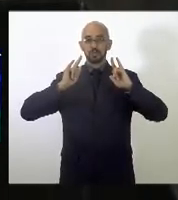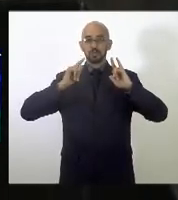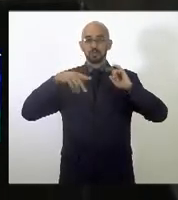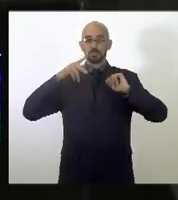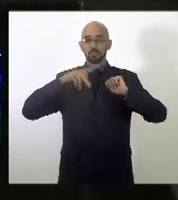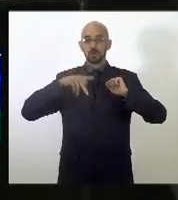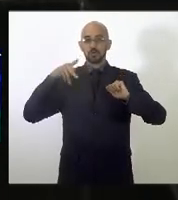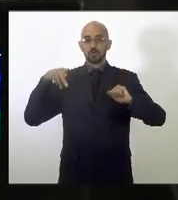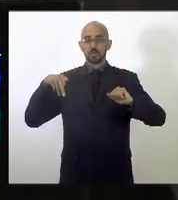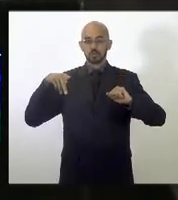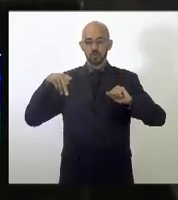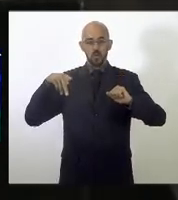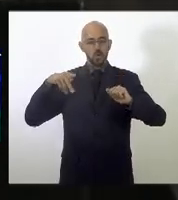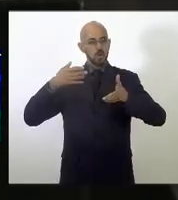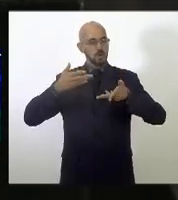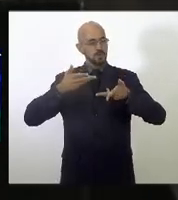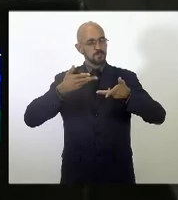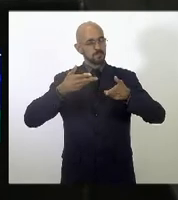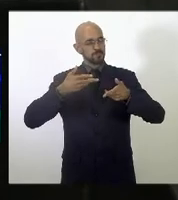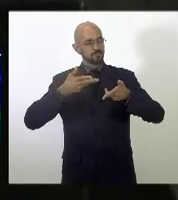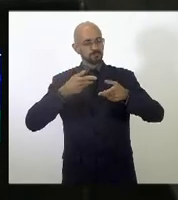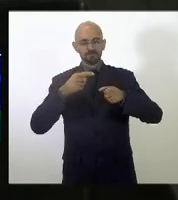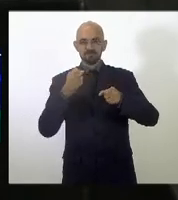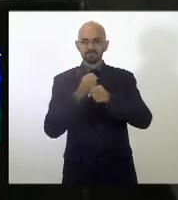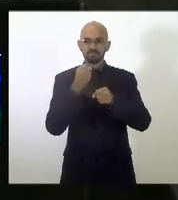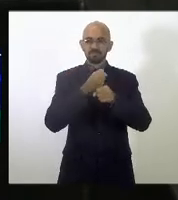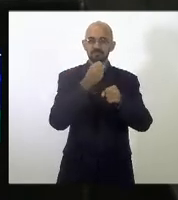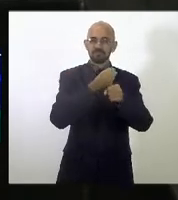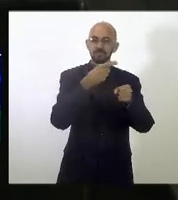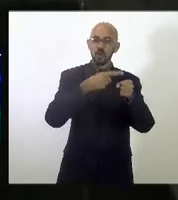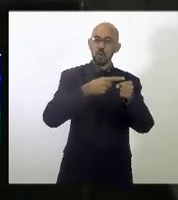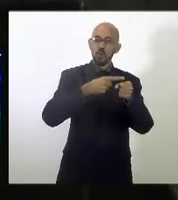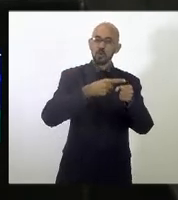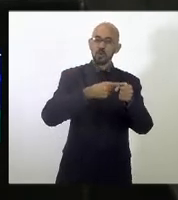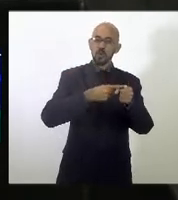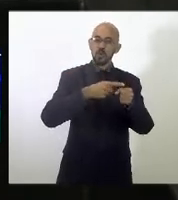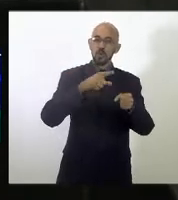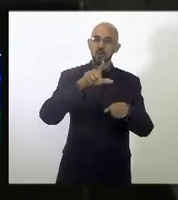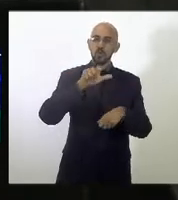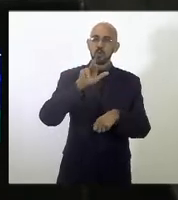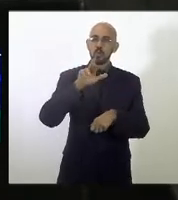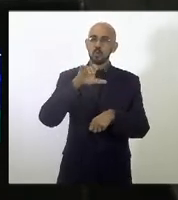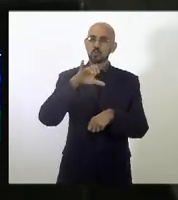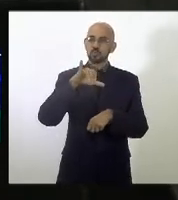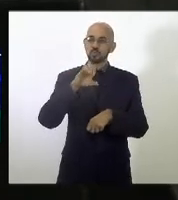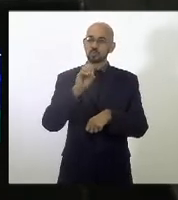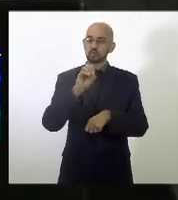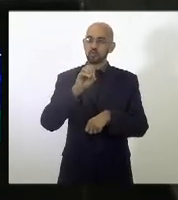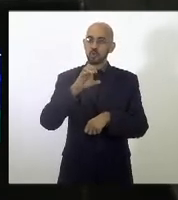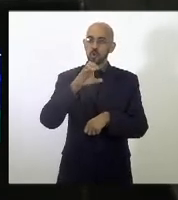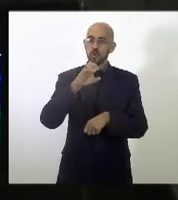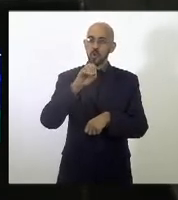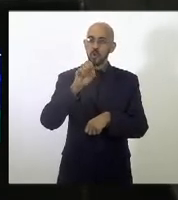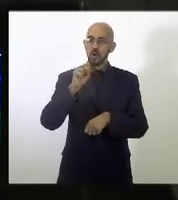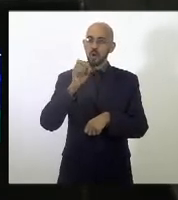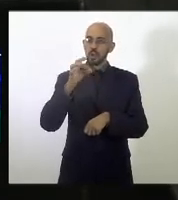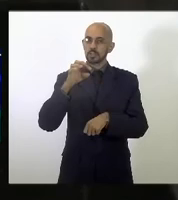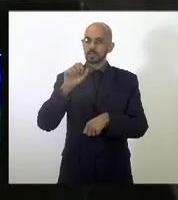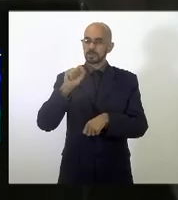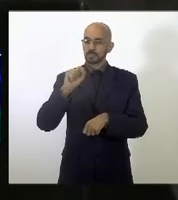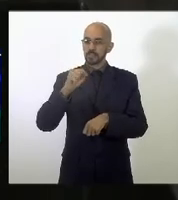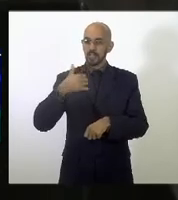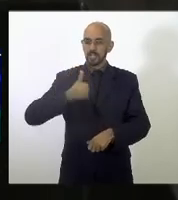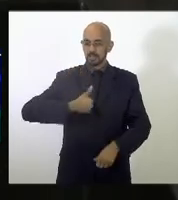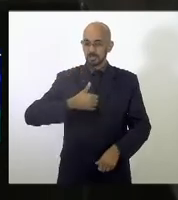professor e grande urbanista Lúcio Costa, que também me orgulha